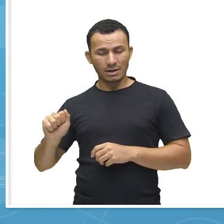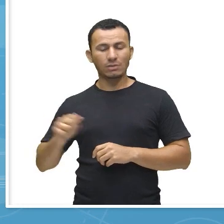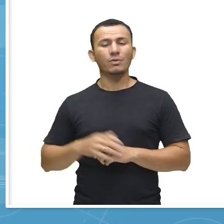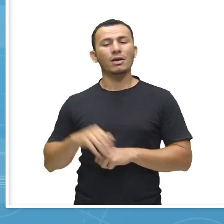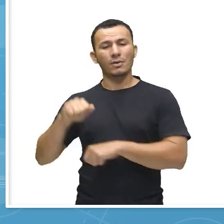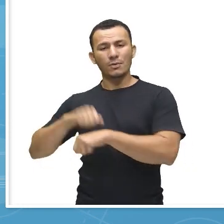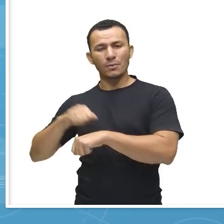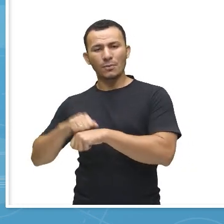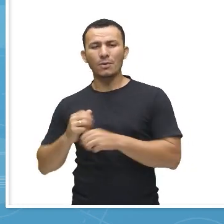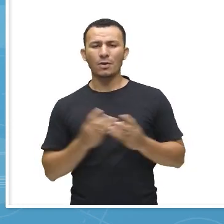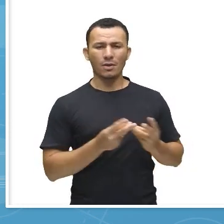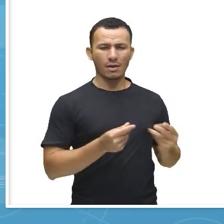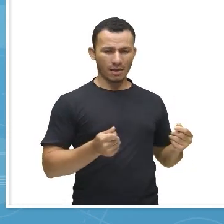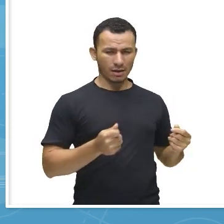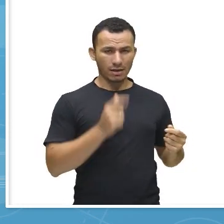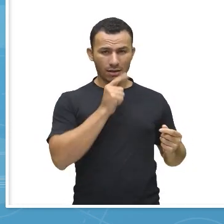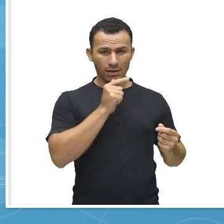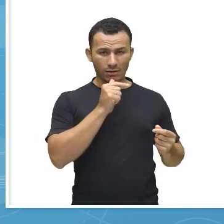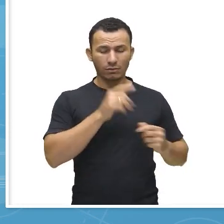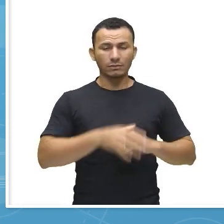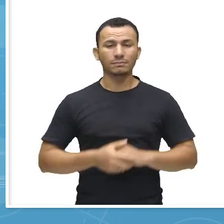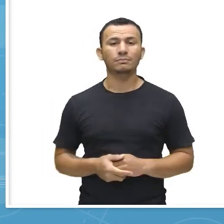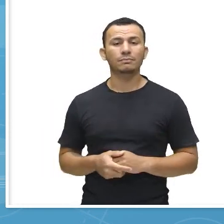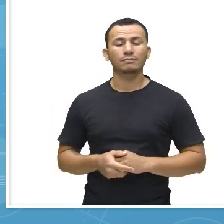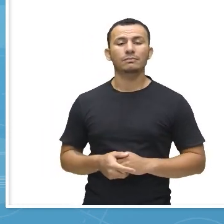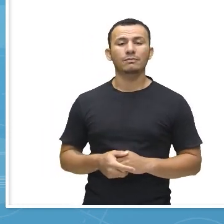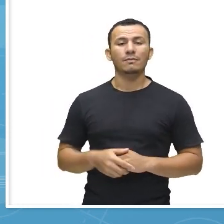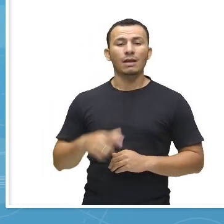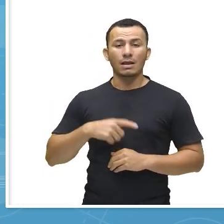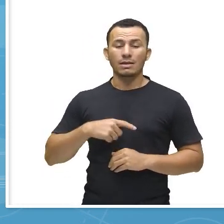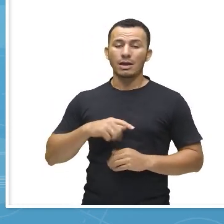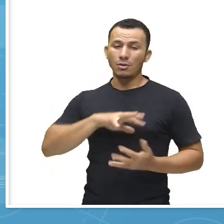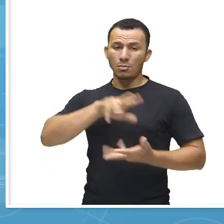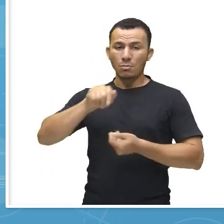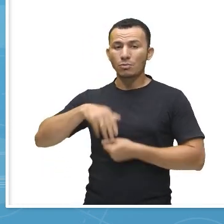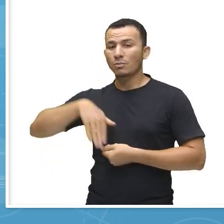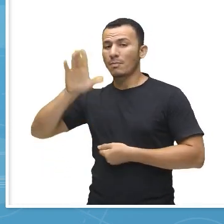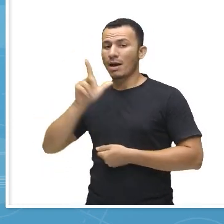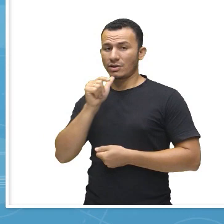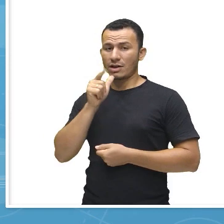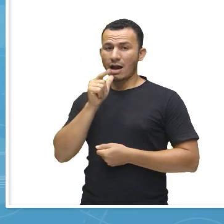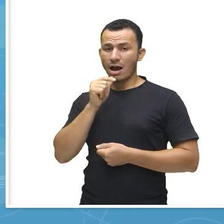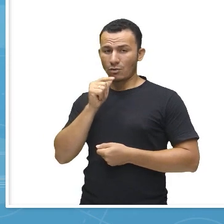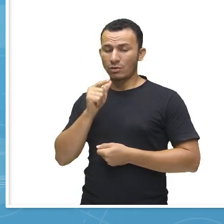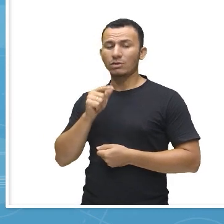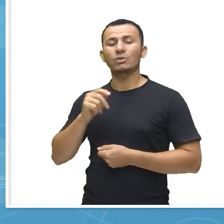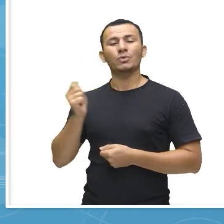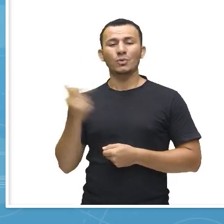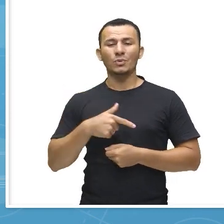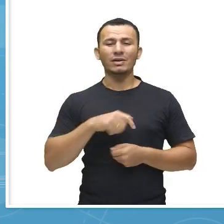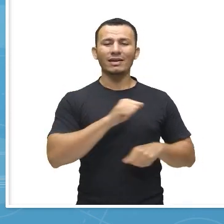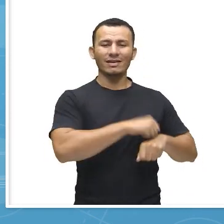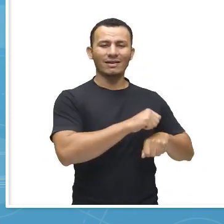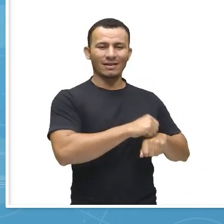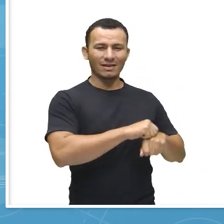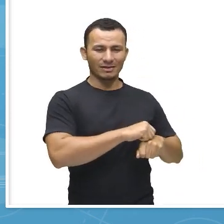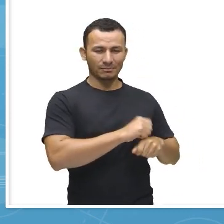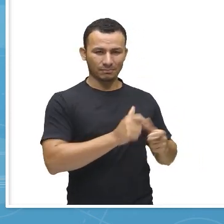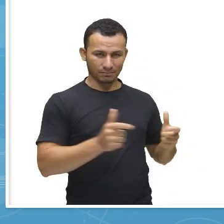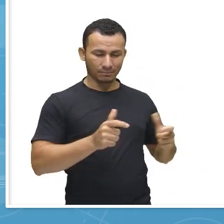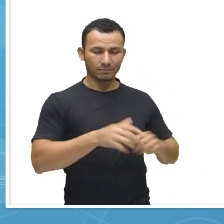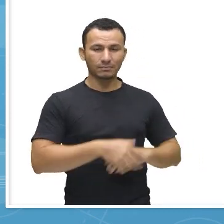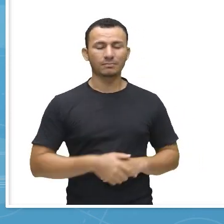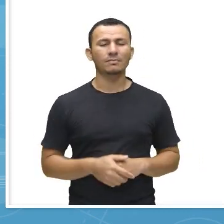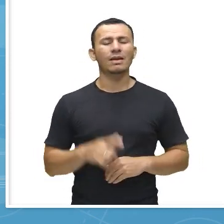O nosso planeta Terra, ele tem muito mais partes líquidas do que partes sólidas. Então, oceanos e mares